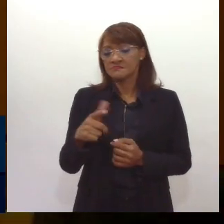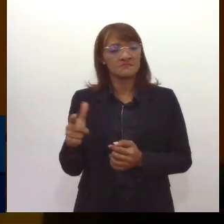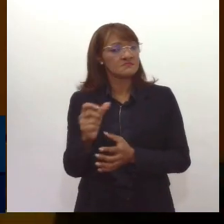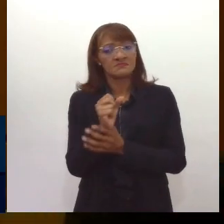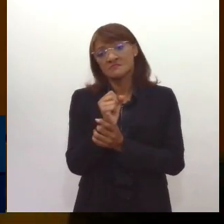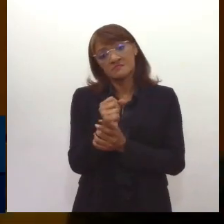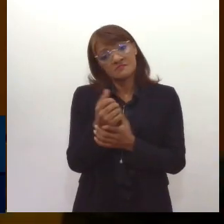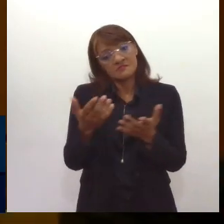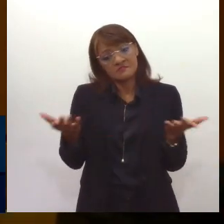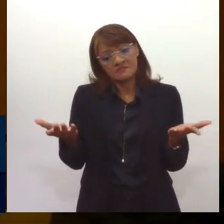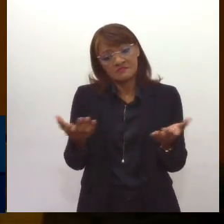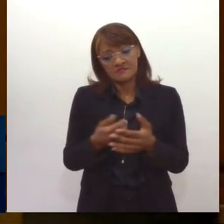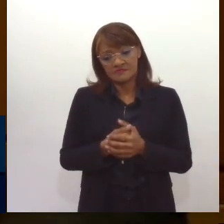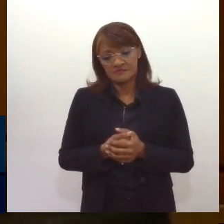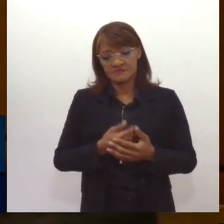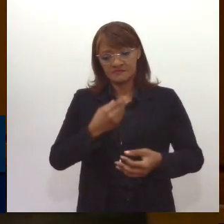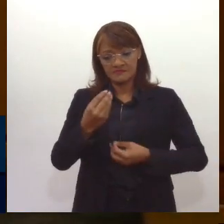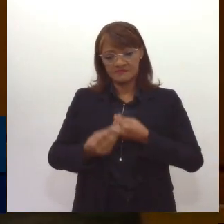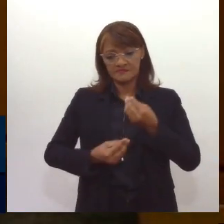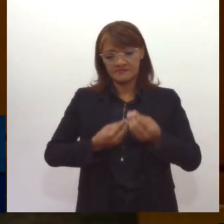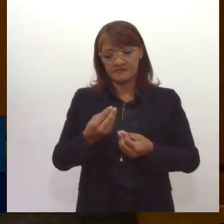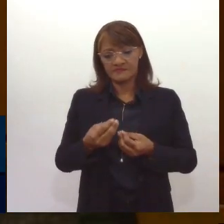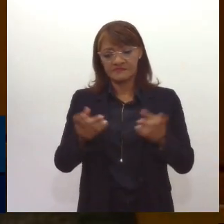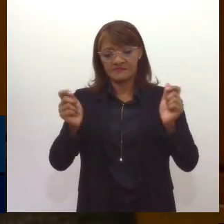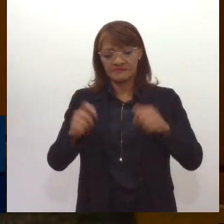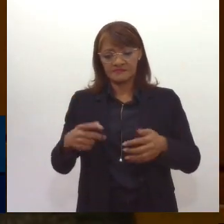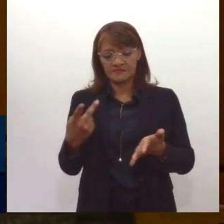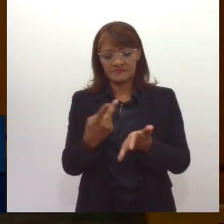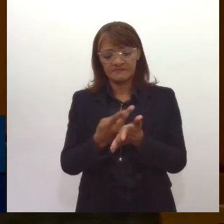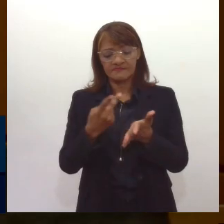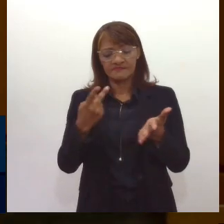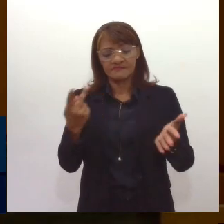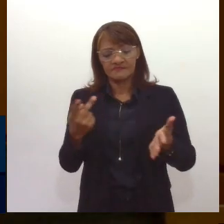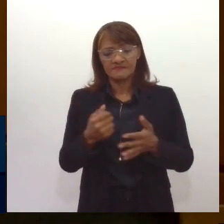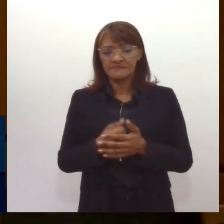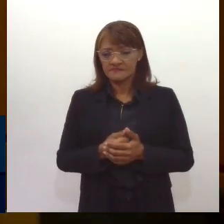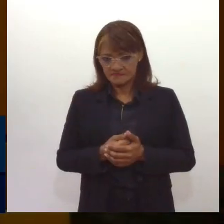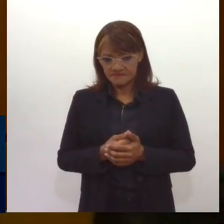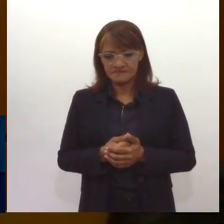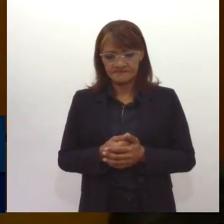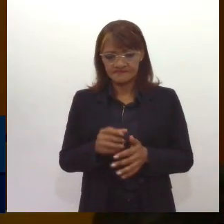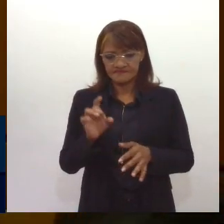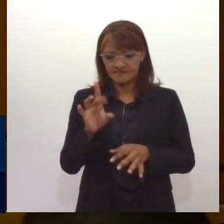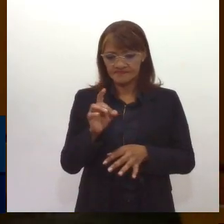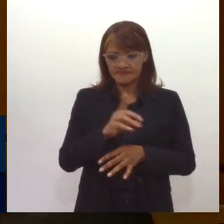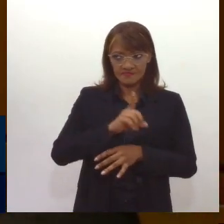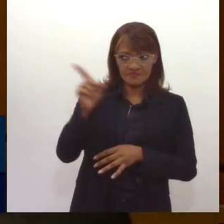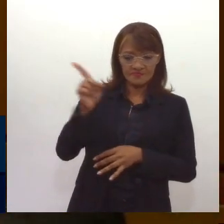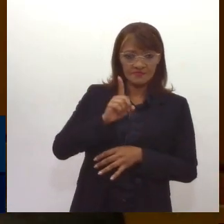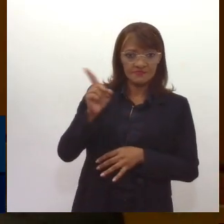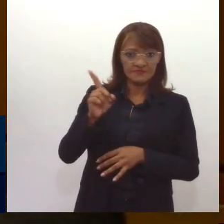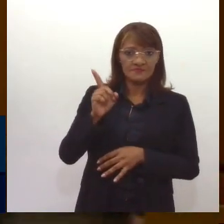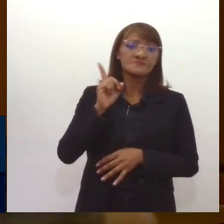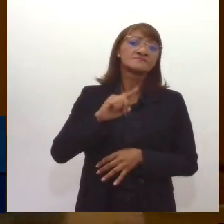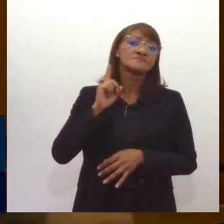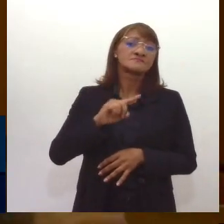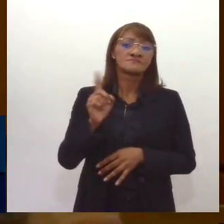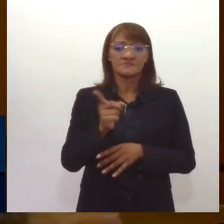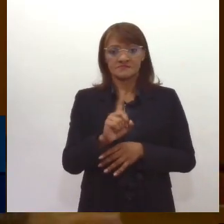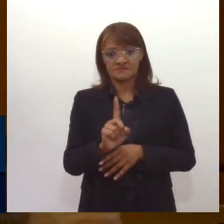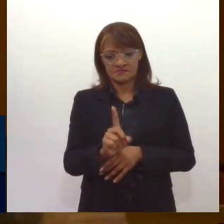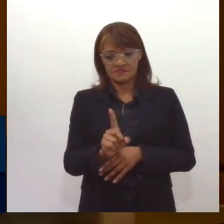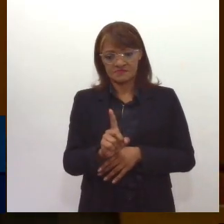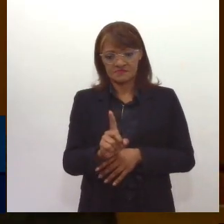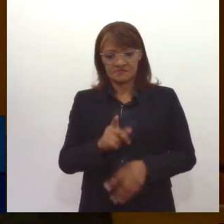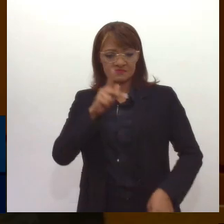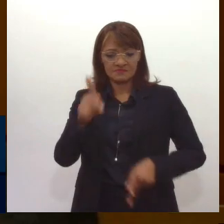que podem acontecer. Não é lá nos Estados Unidos, não, que o povo pague pelo retrocesso